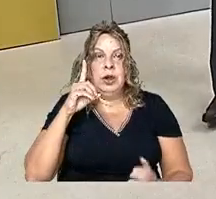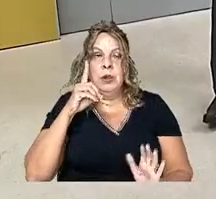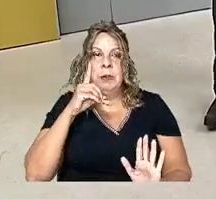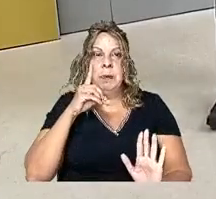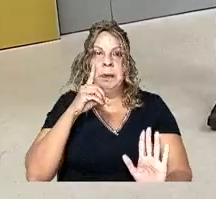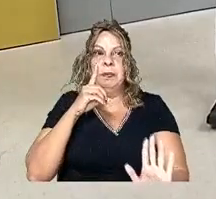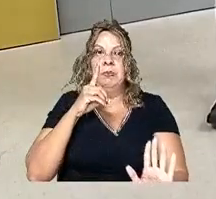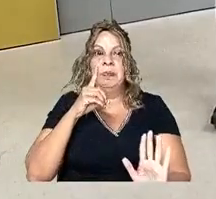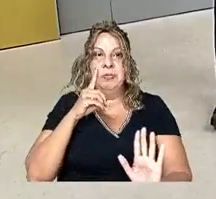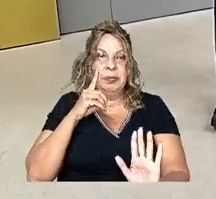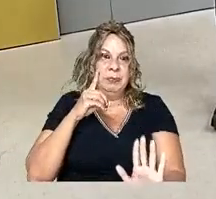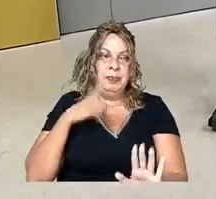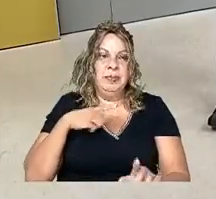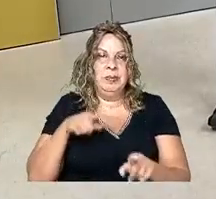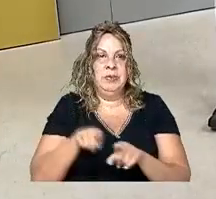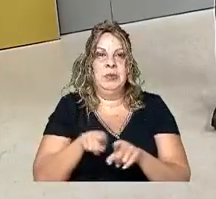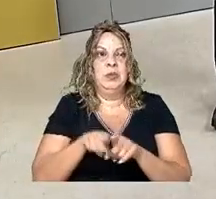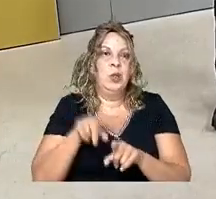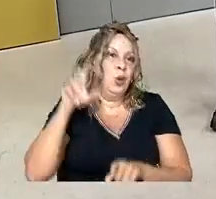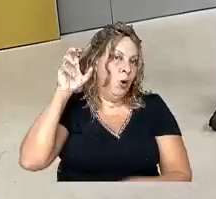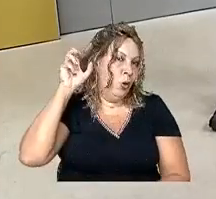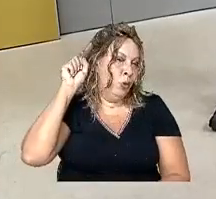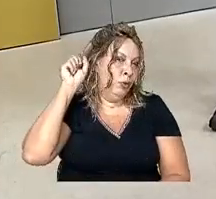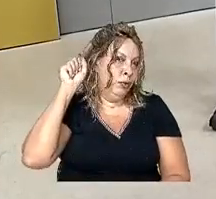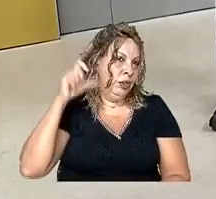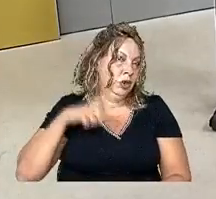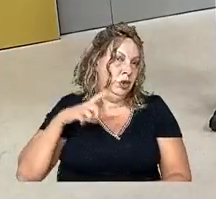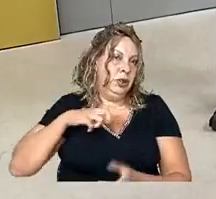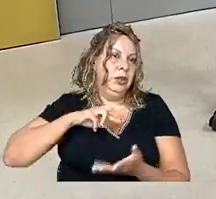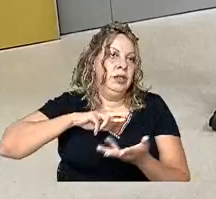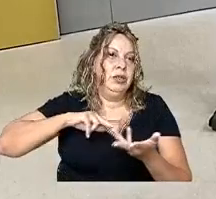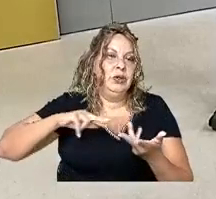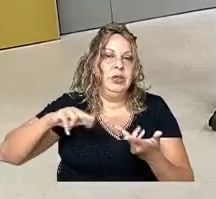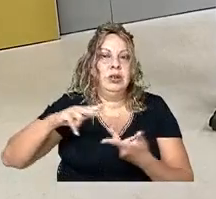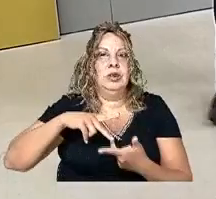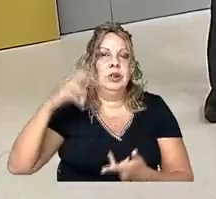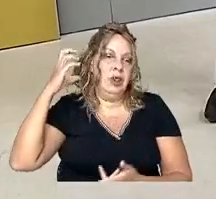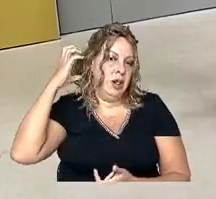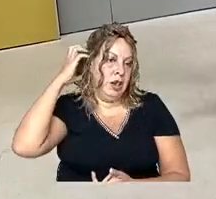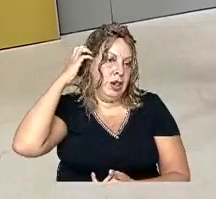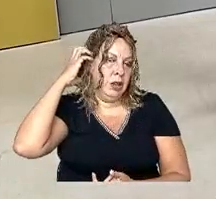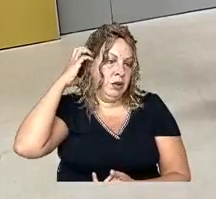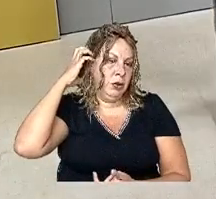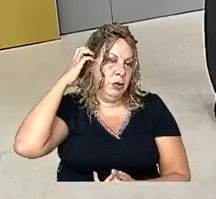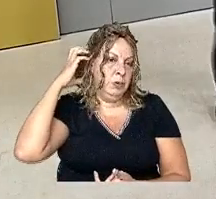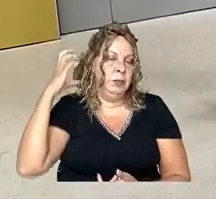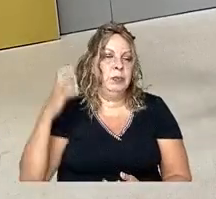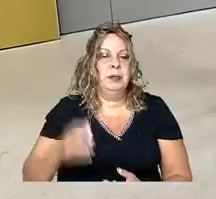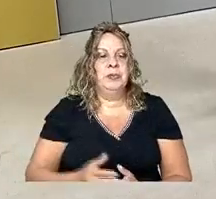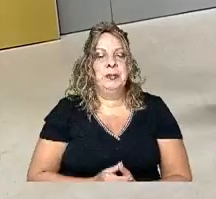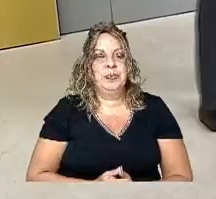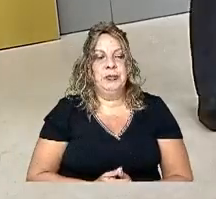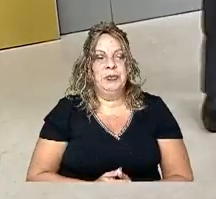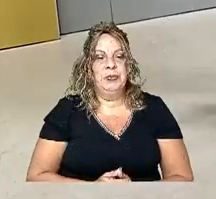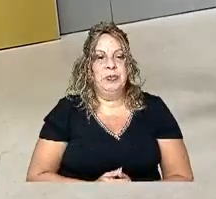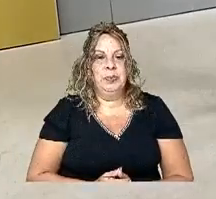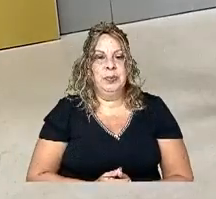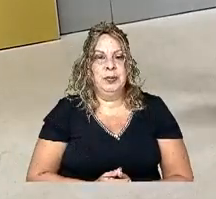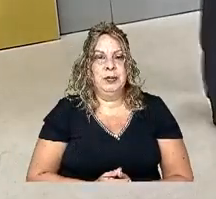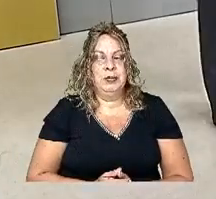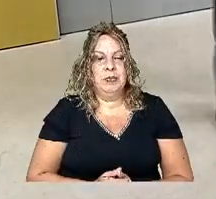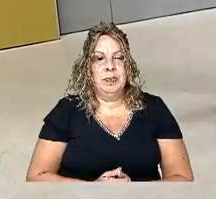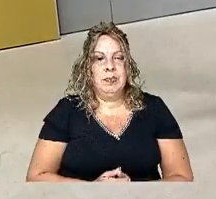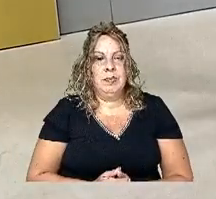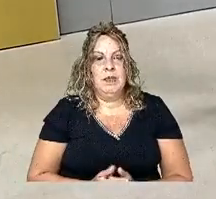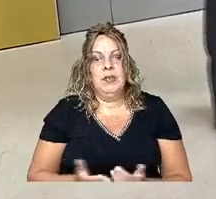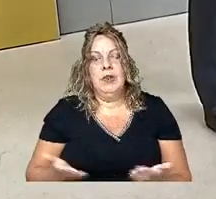TV Atalá e também para os ouvintes nas rádios Xodó, Xingó, Eldorado, Amanhecer FM e FM Sergipe,